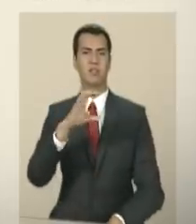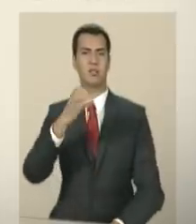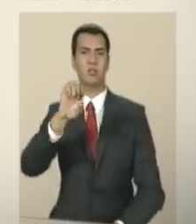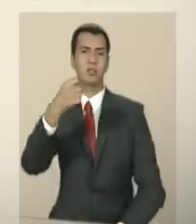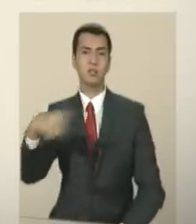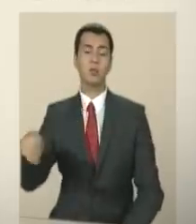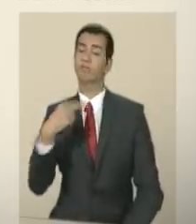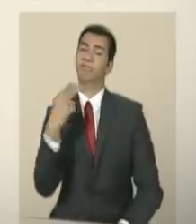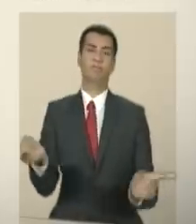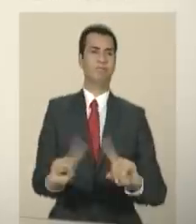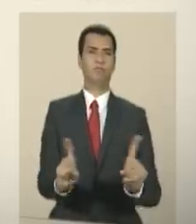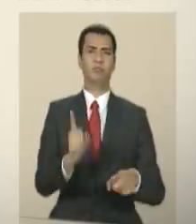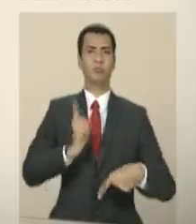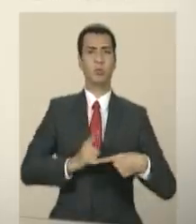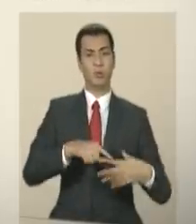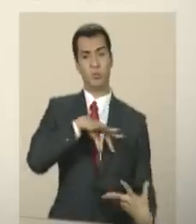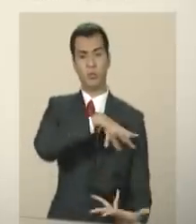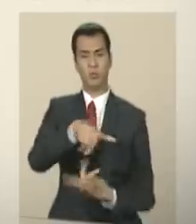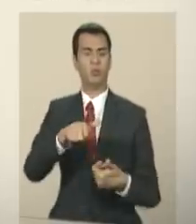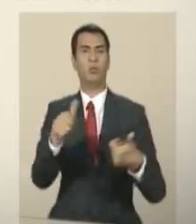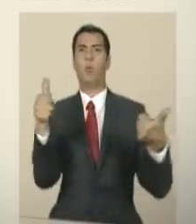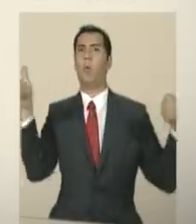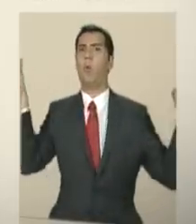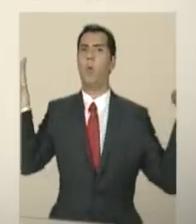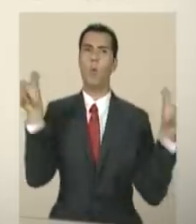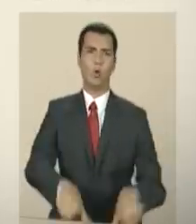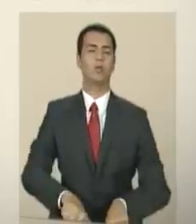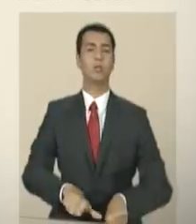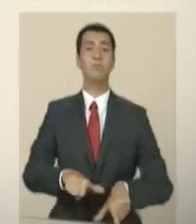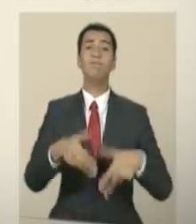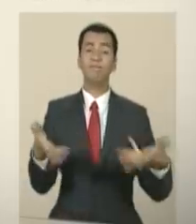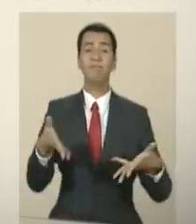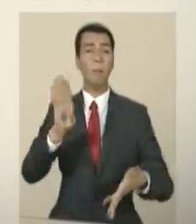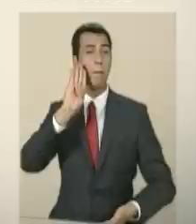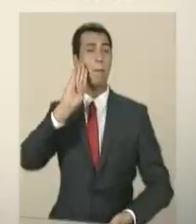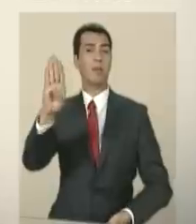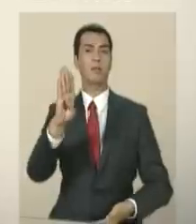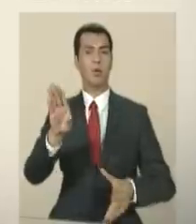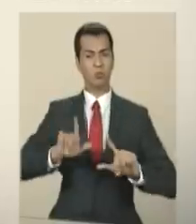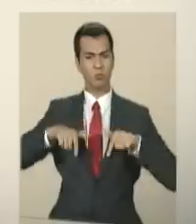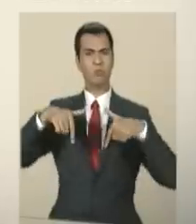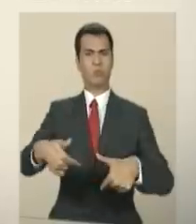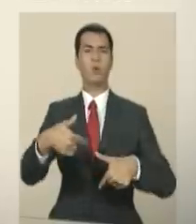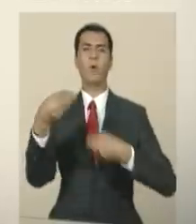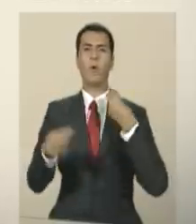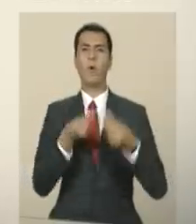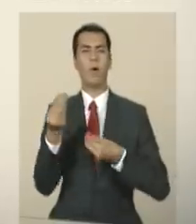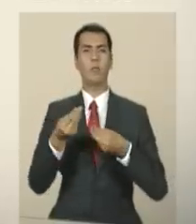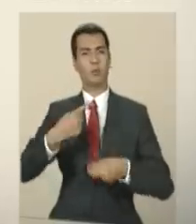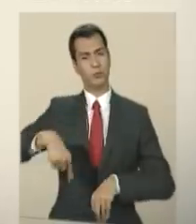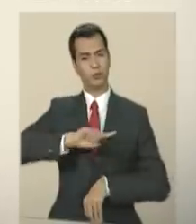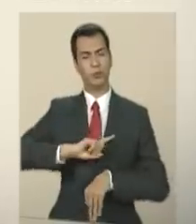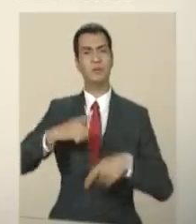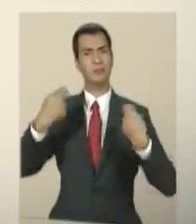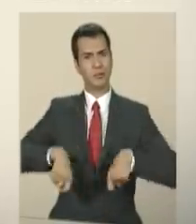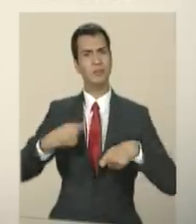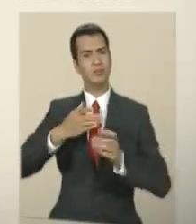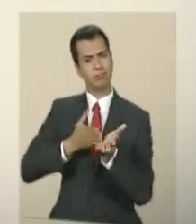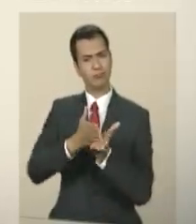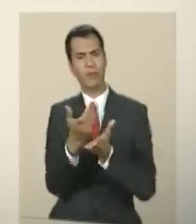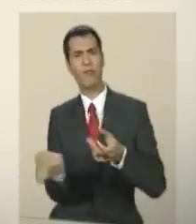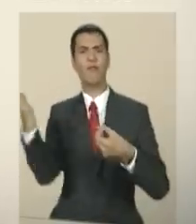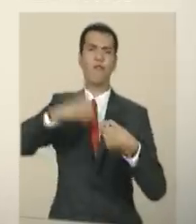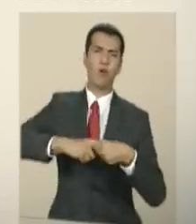crise Sem Fim e o grande desafio para essa crise é o Caminho Para retomar o